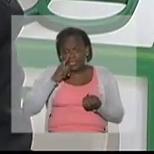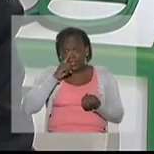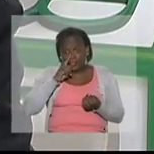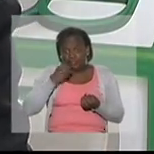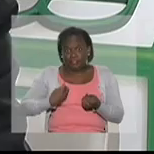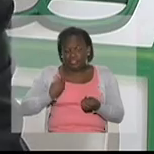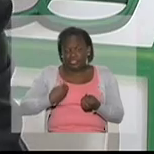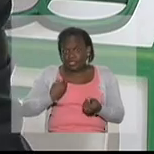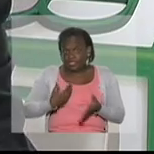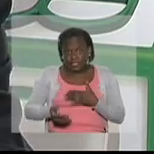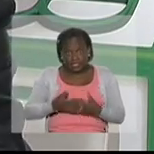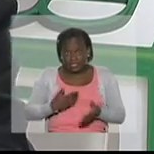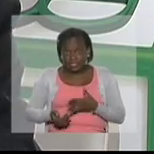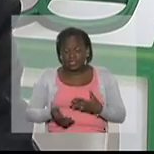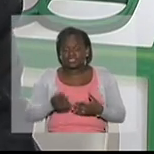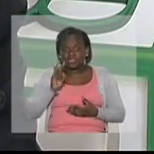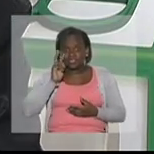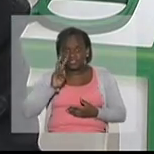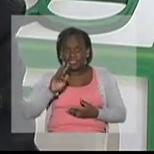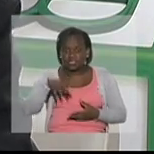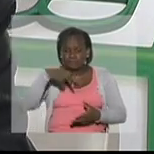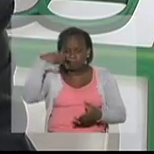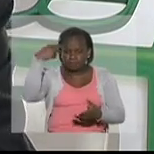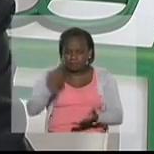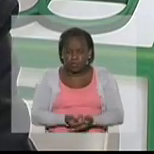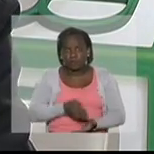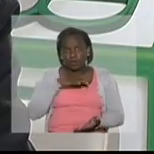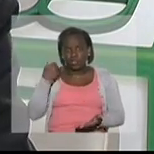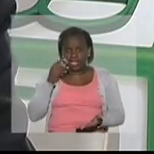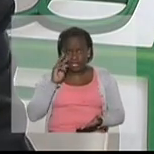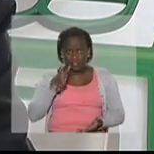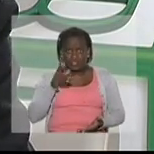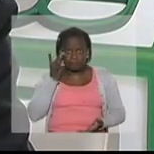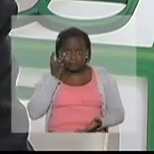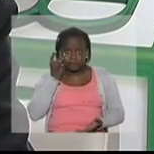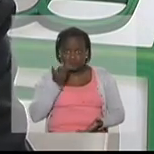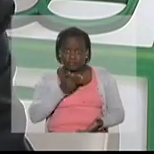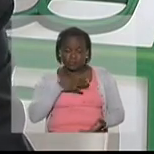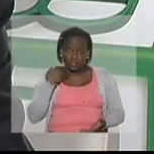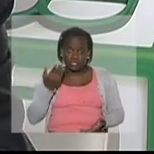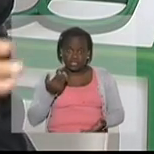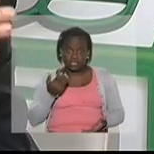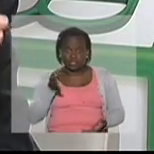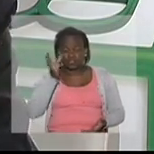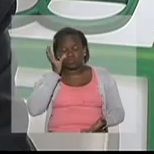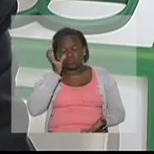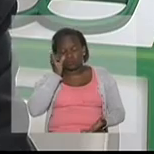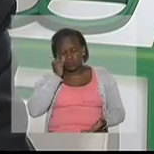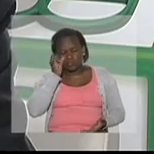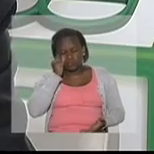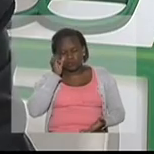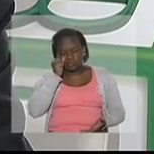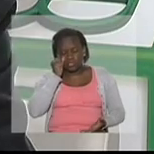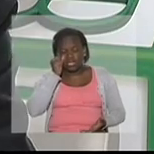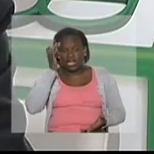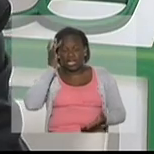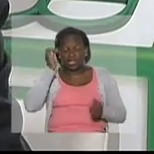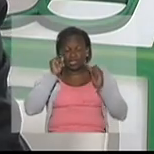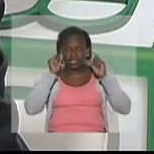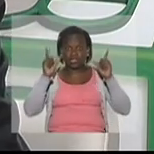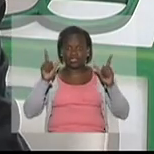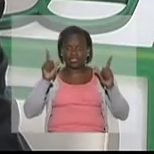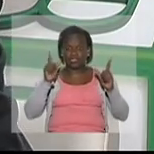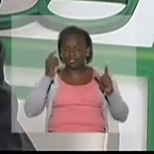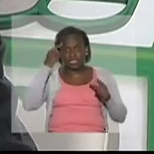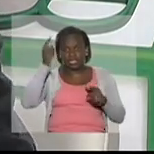arriscando a pele e Demais. efetivamente ela vê eles morrendo, porque ela trabalha no circo, ela tinha visto ele morrer, dormiu durante dias e quando acordou não lembrava